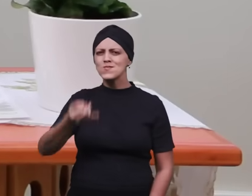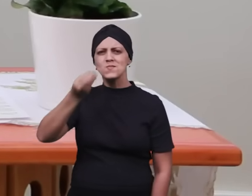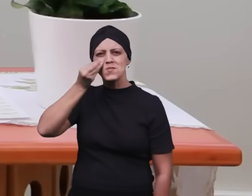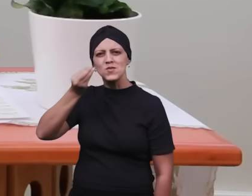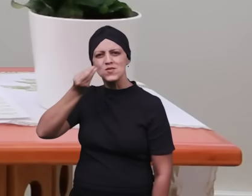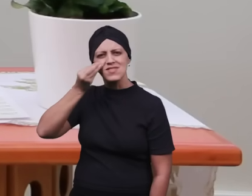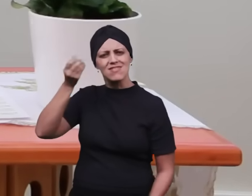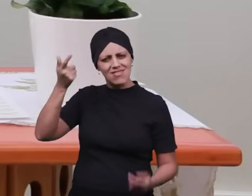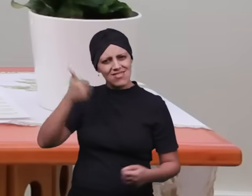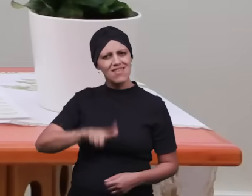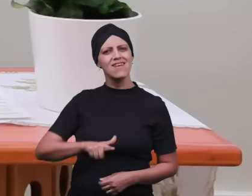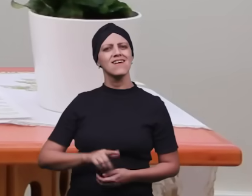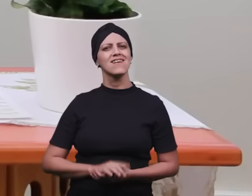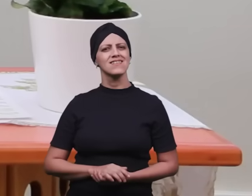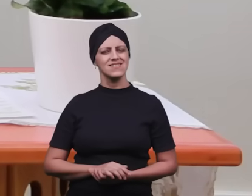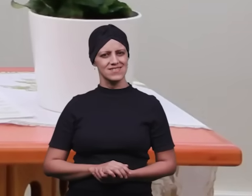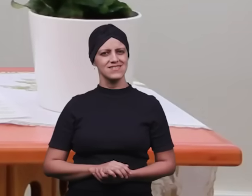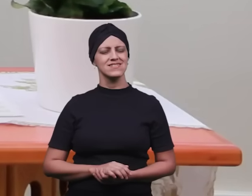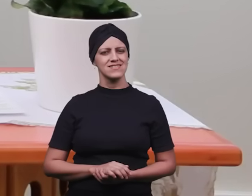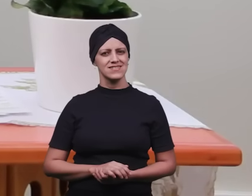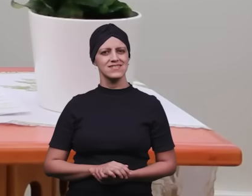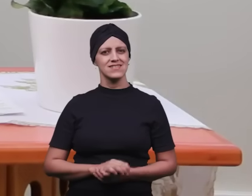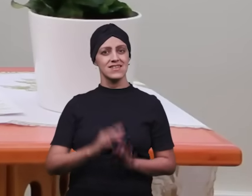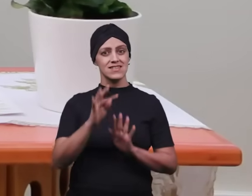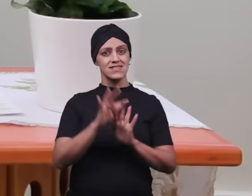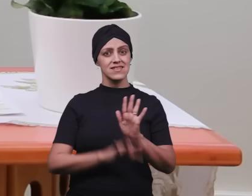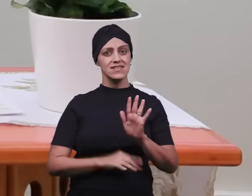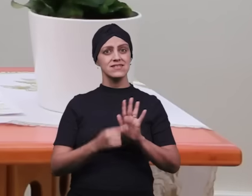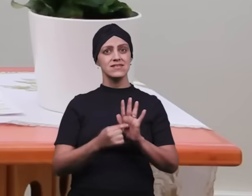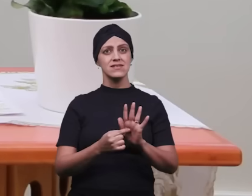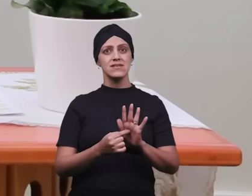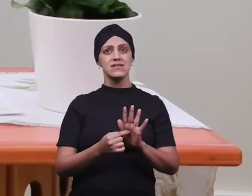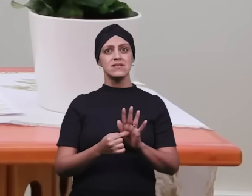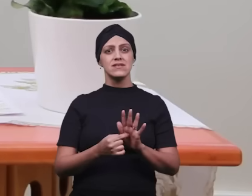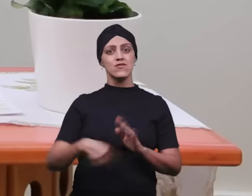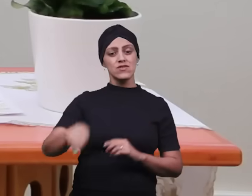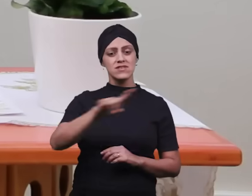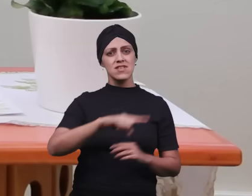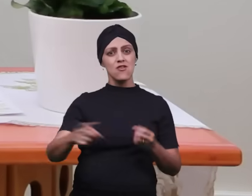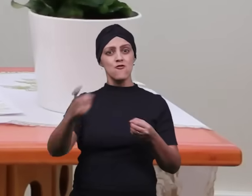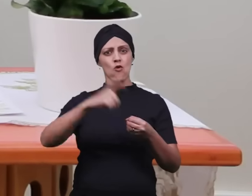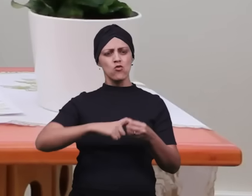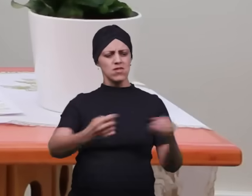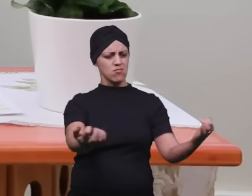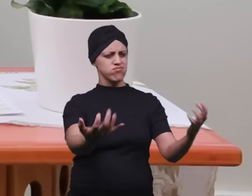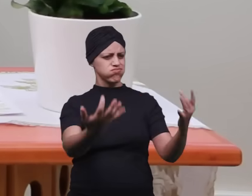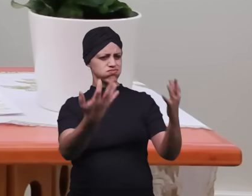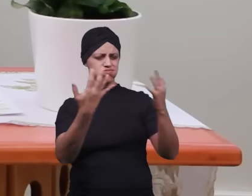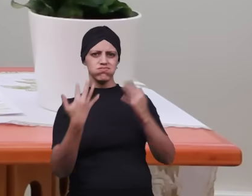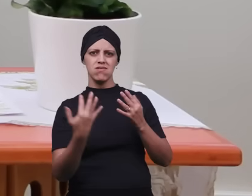oportunidade. Porque o texto do Senhor, ele diz assim, essas boas novas tornarão a vir.